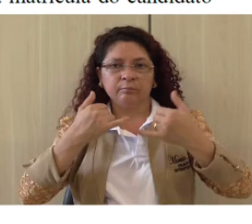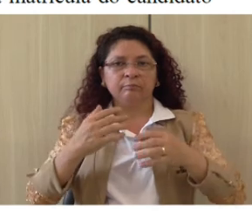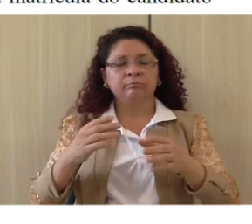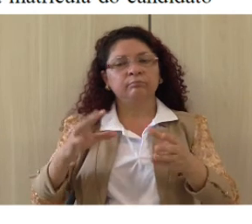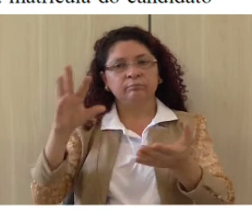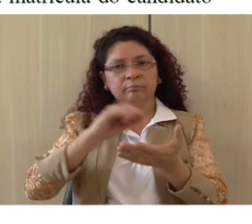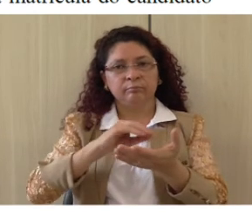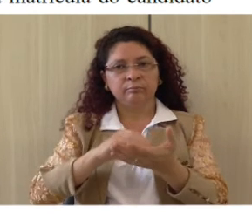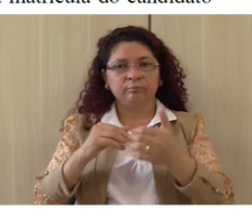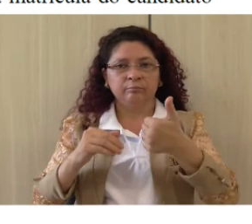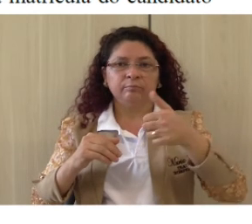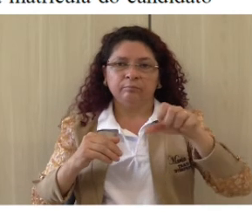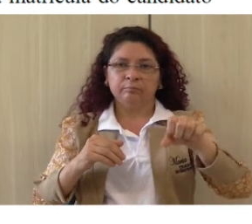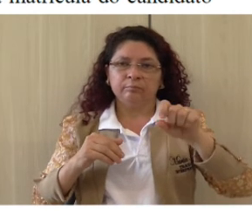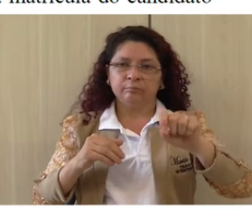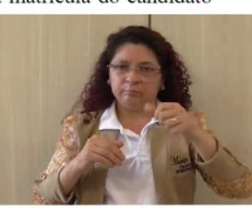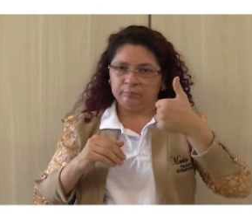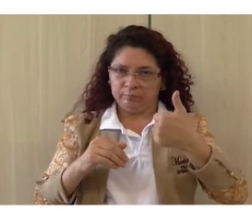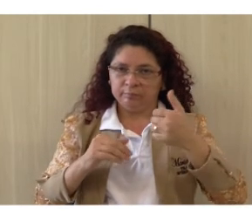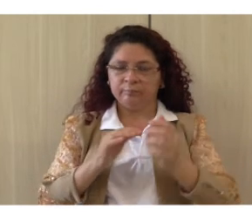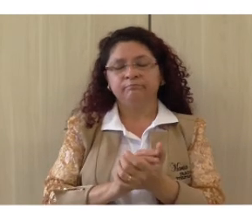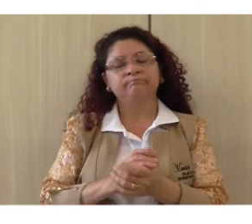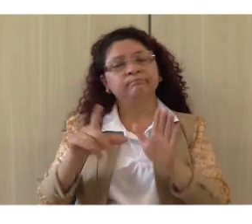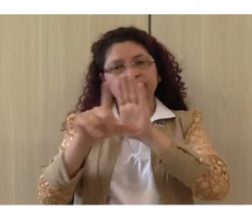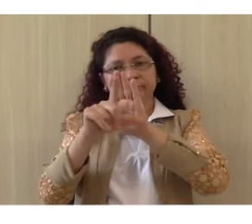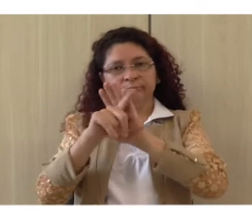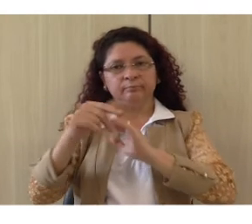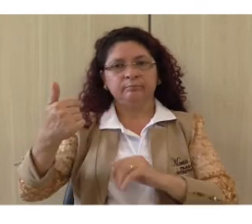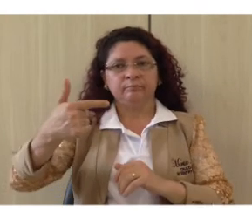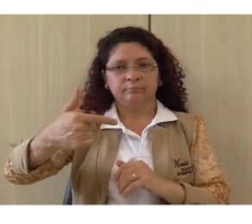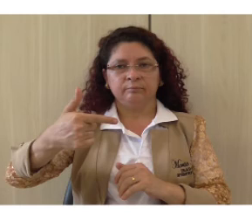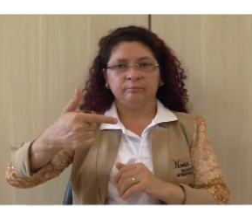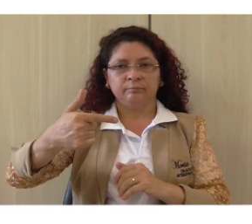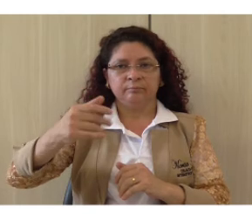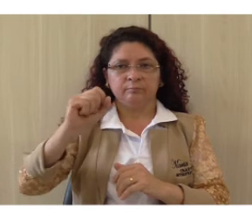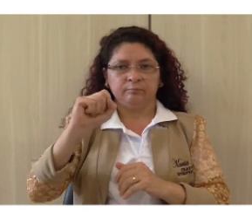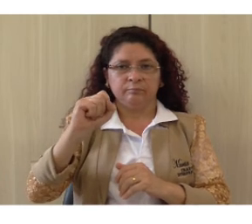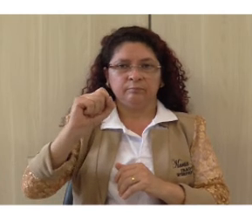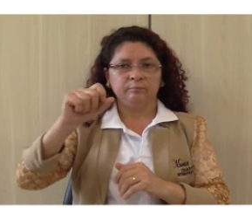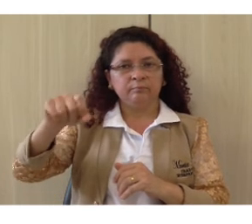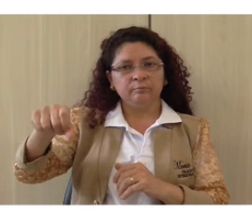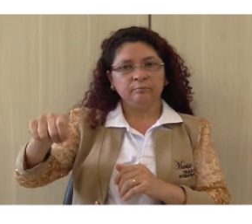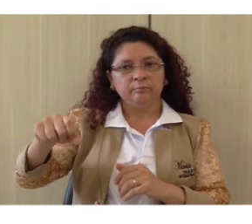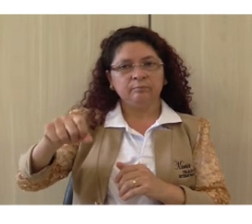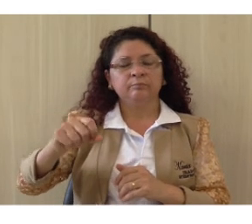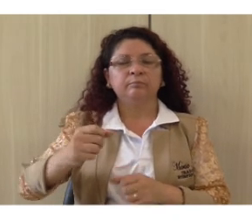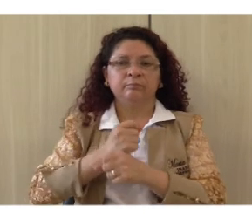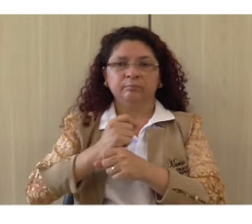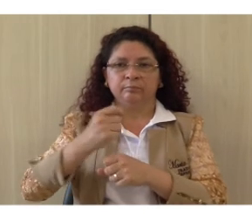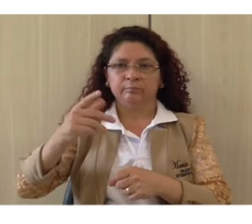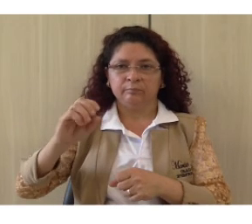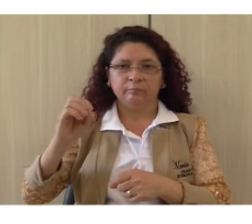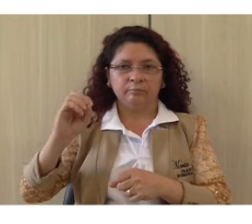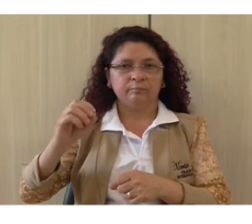complementares. Item 19.1. Conforme a Lei nº 12.000, 89 de 2009,